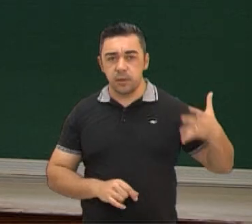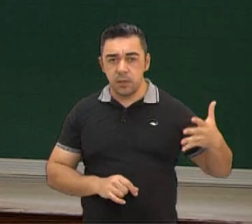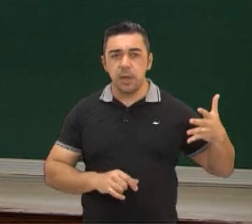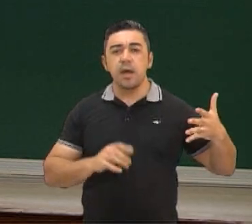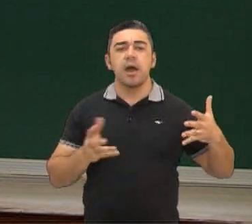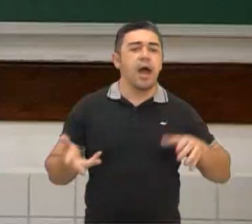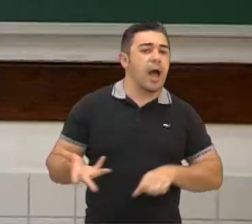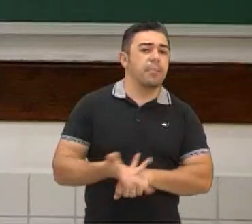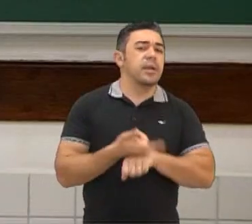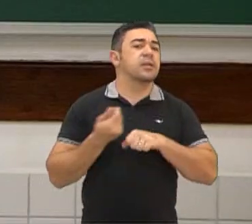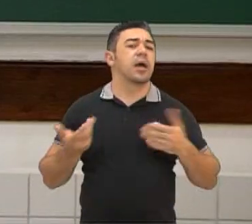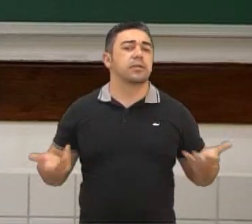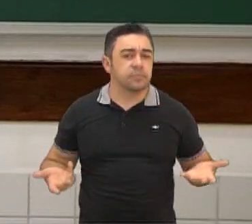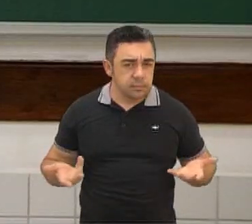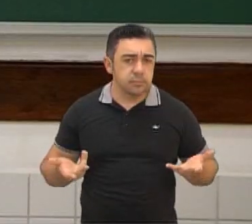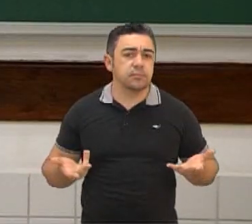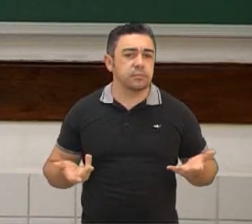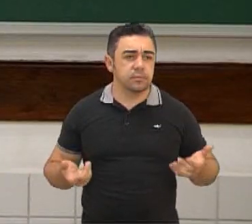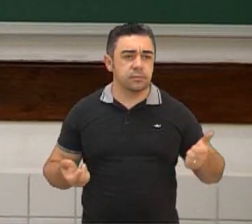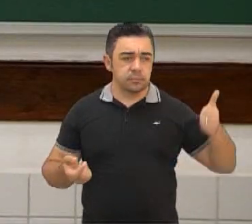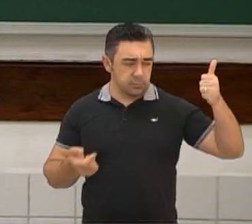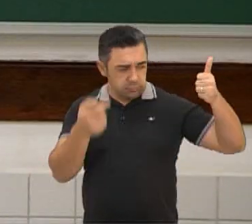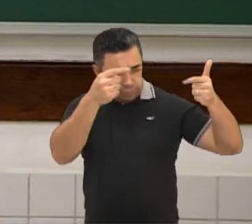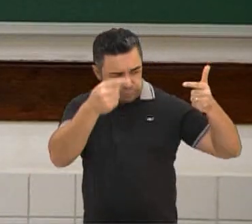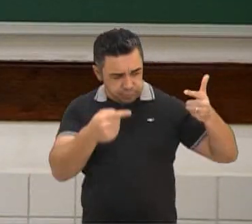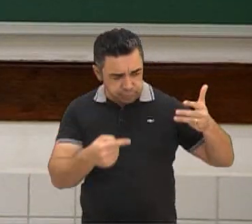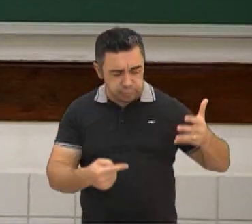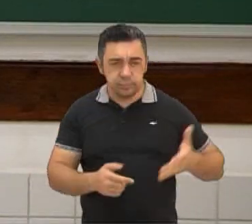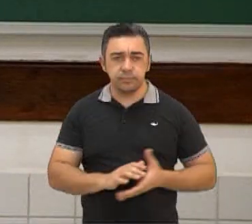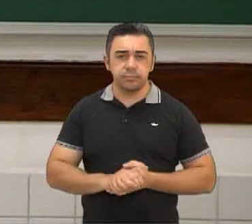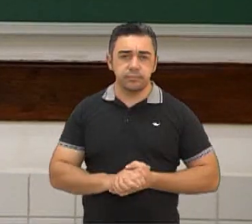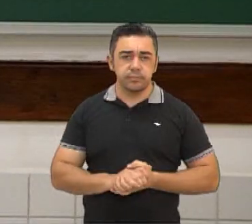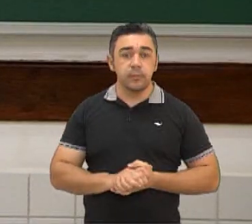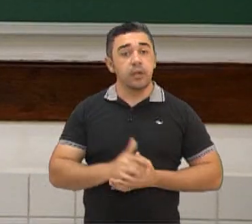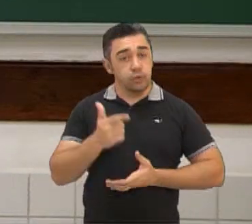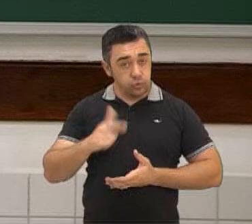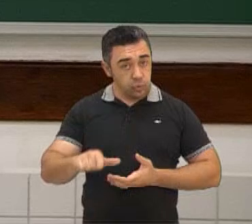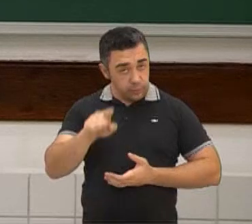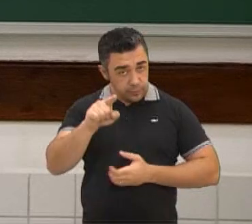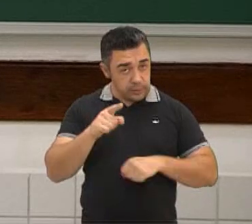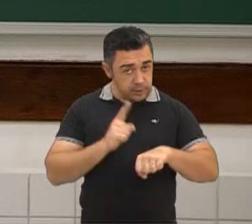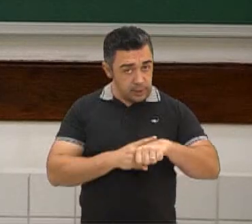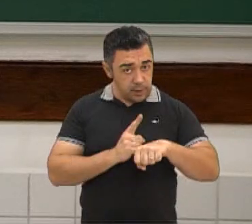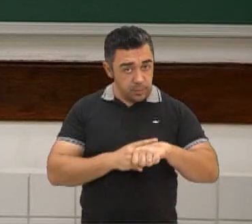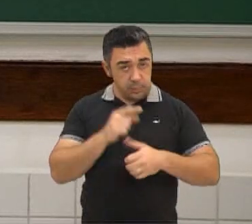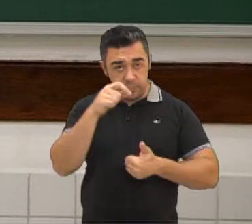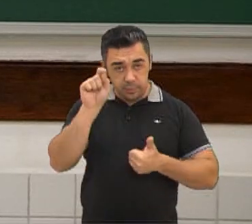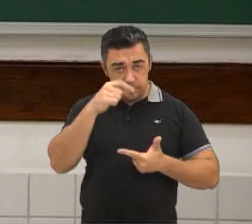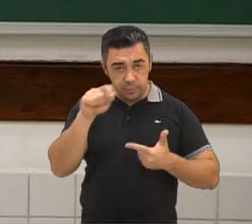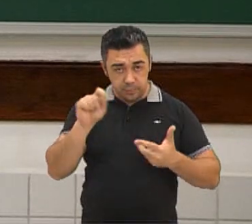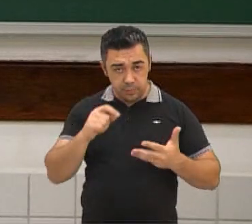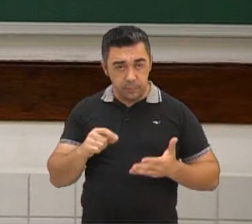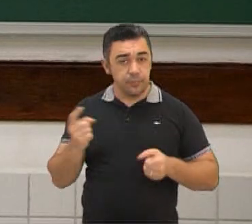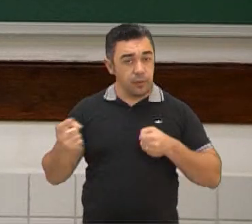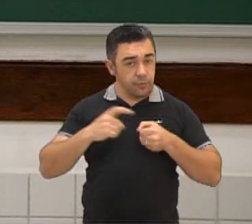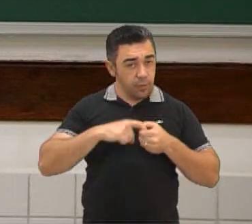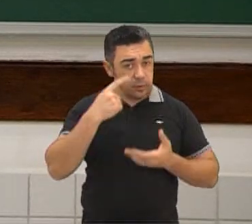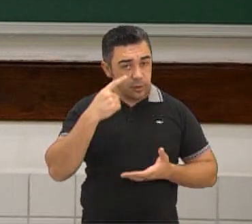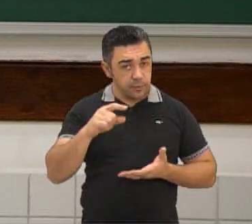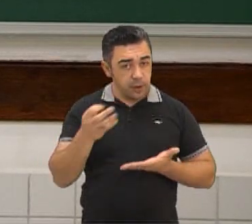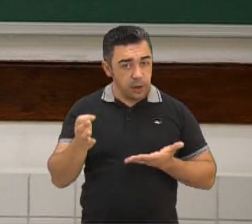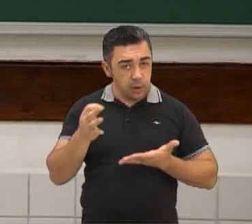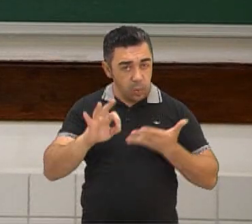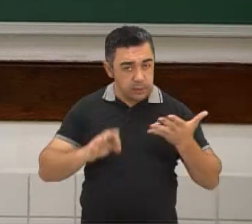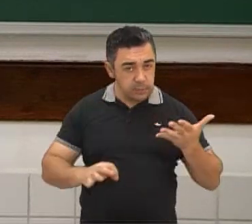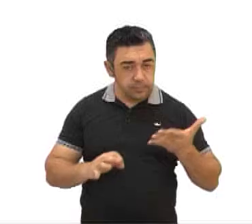é ter uma habilidade, ser muito habilidoso. De novo, eu vou dar um tempinho, a gente volta daqui a pouco com a correção